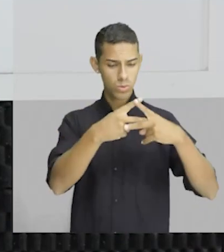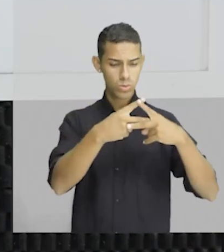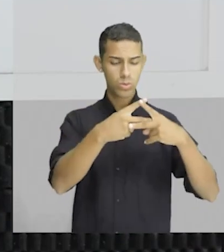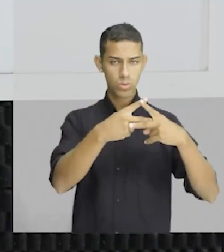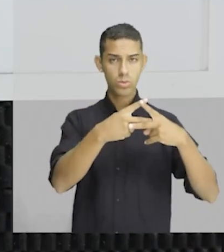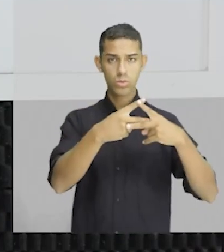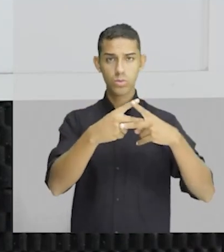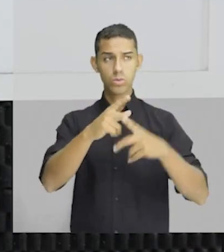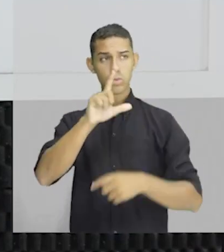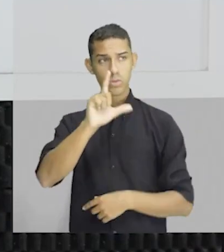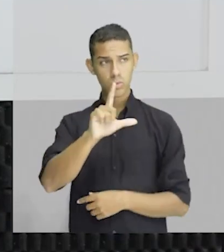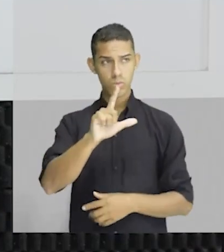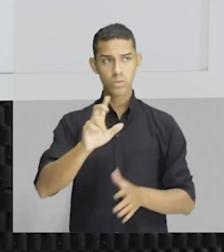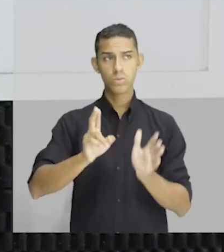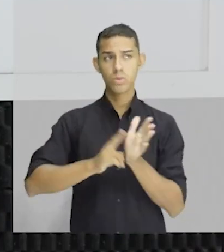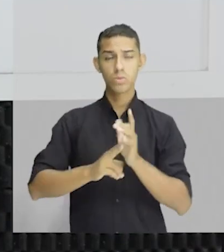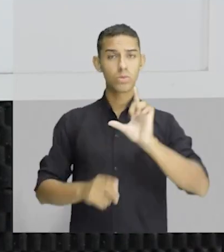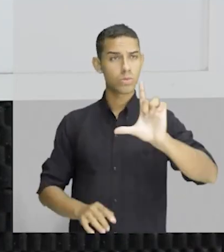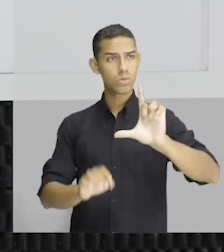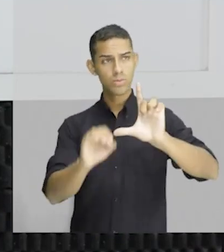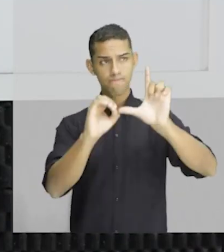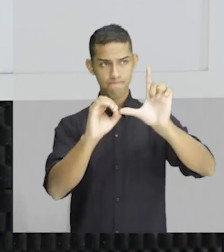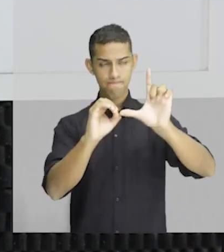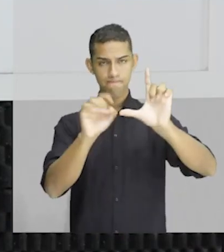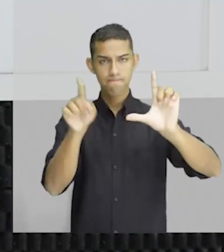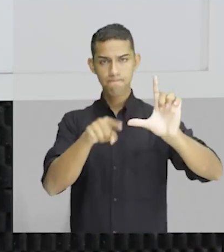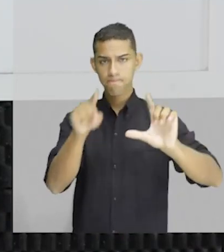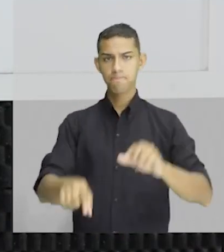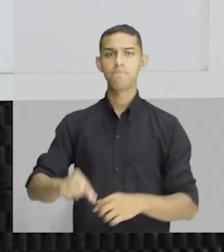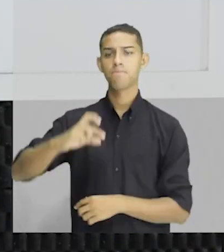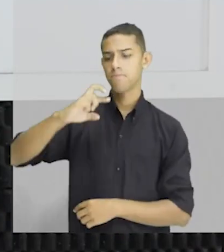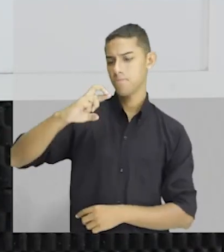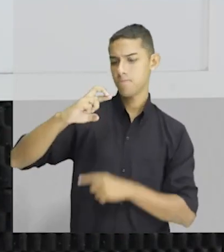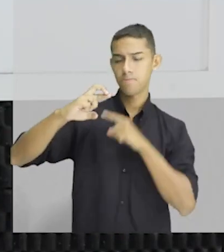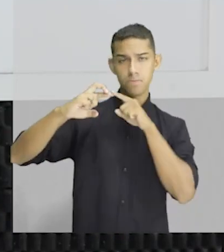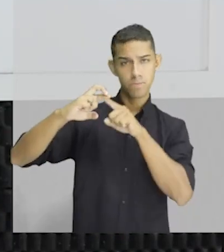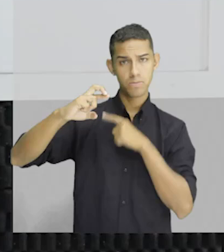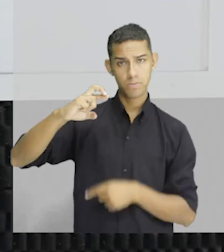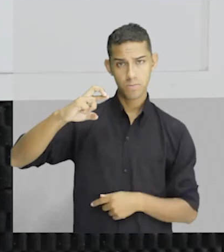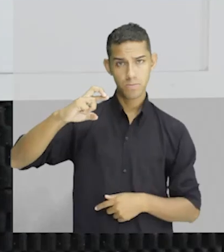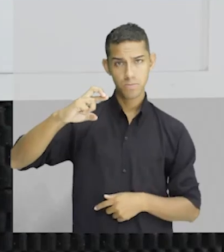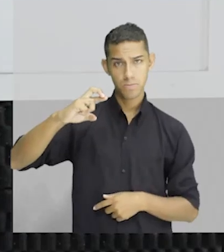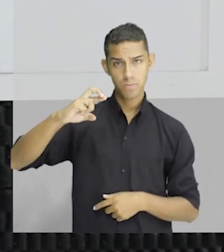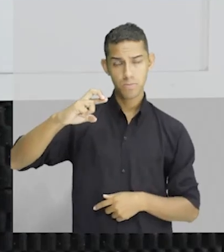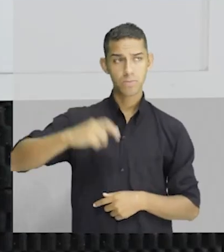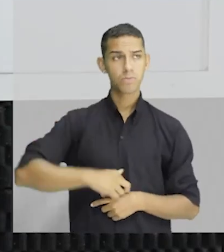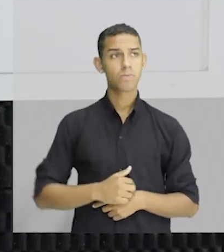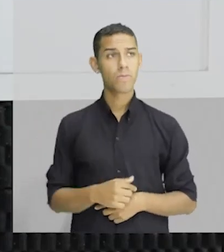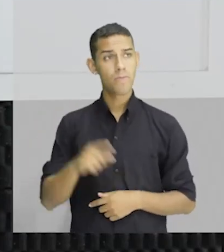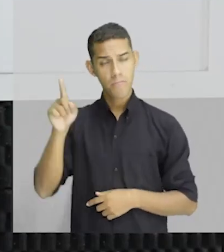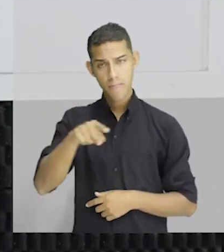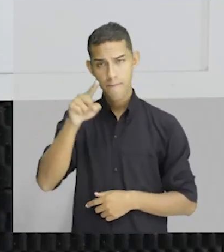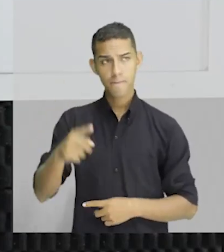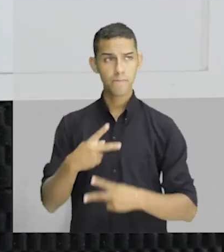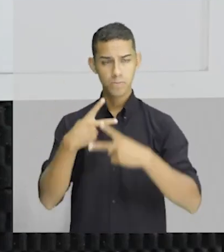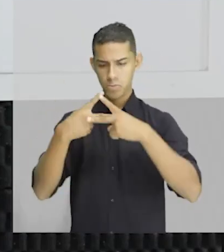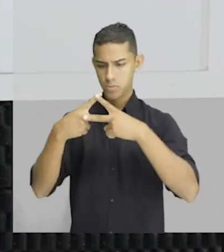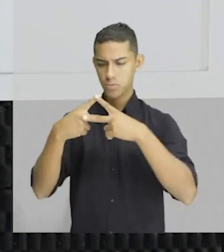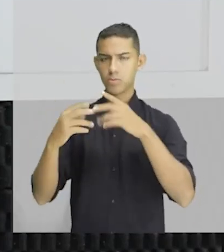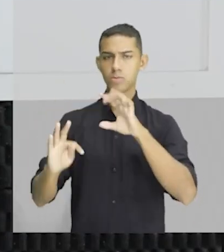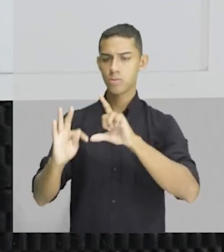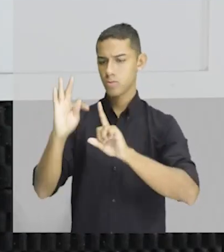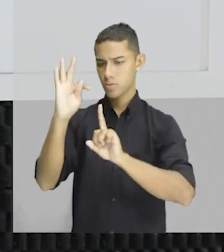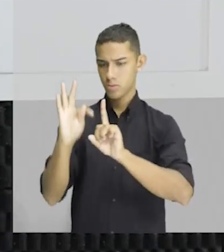inicial vezes o coeficiente de dilatação vezes a variação de